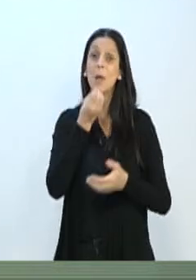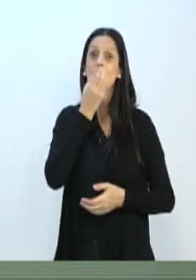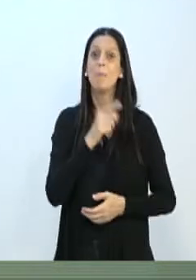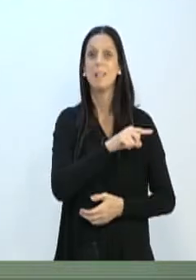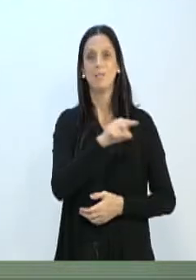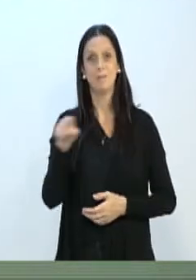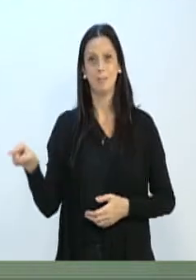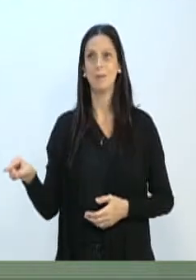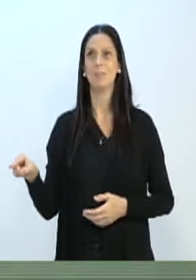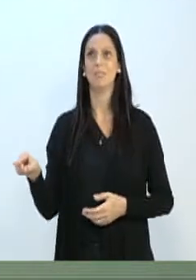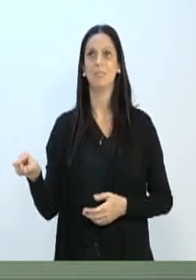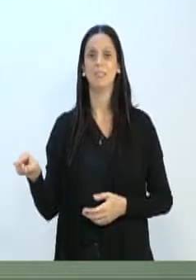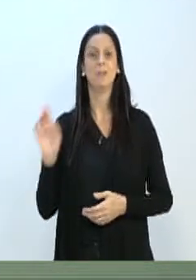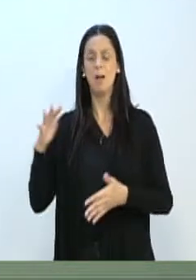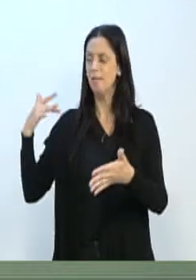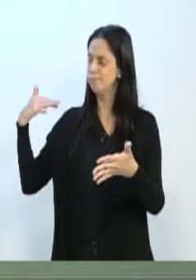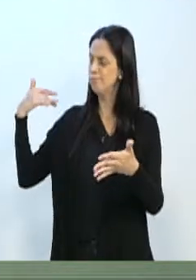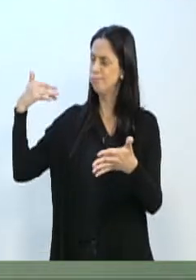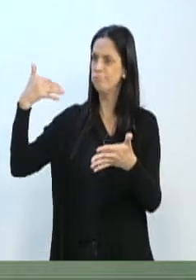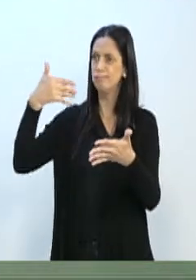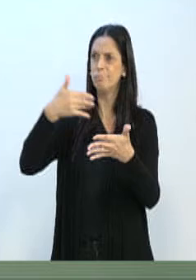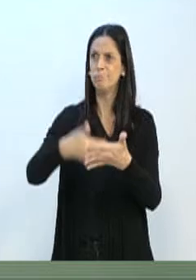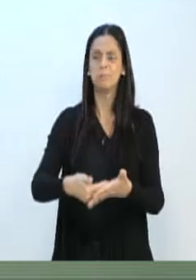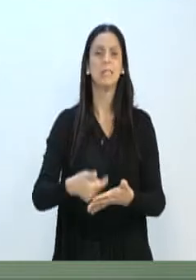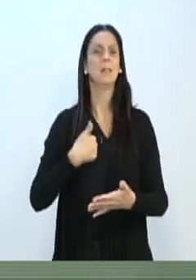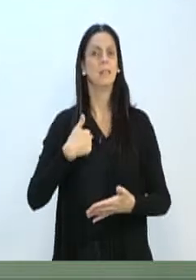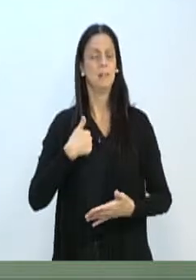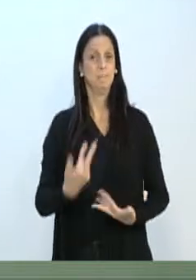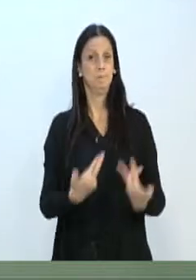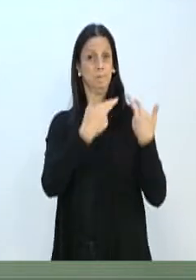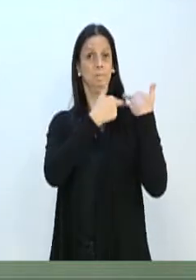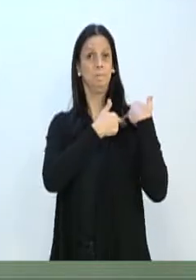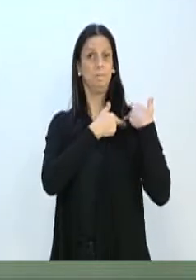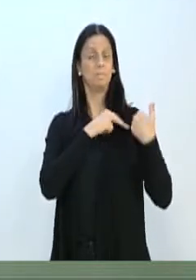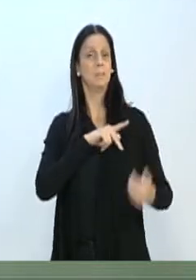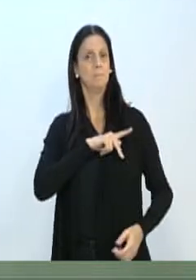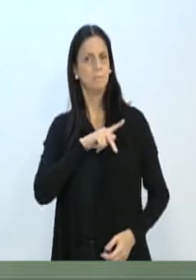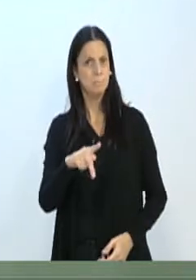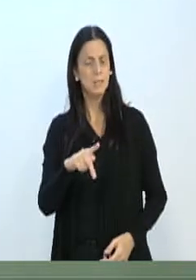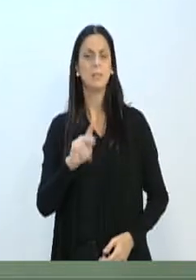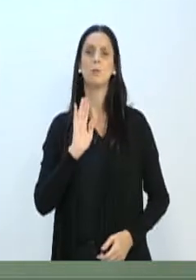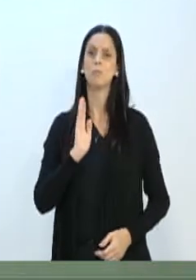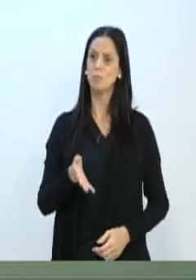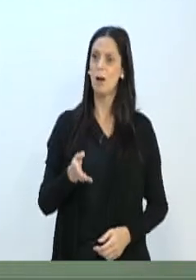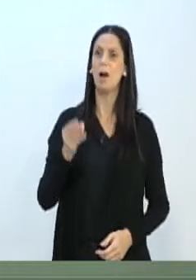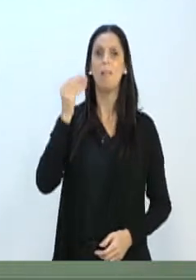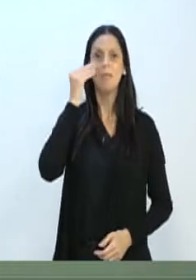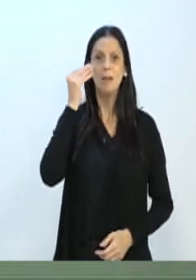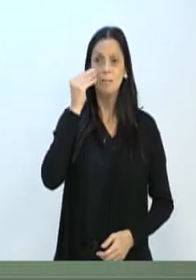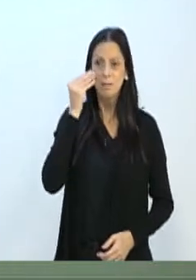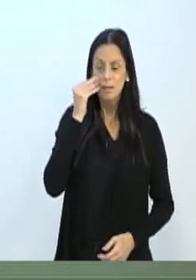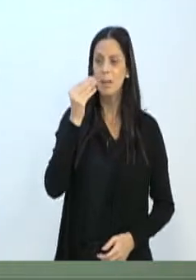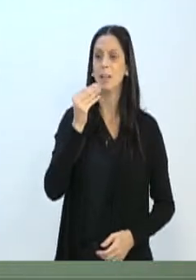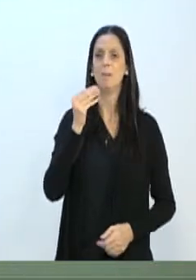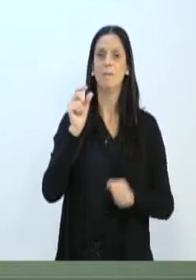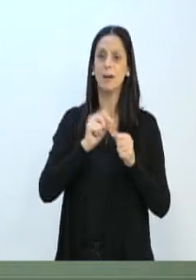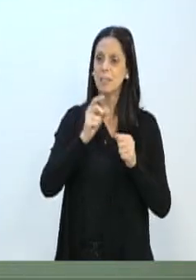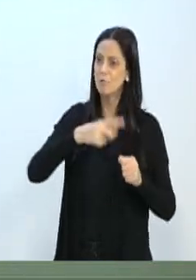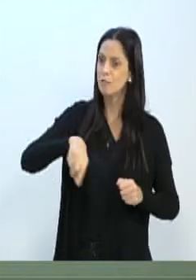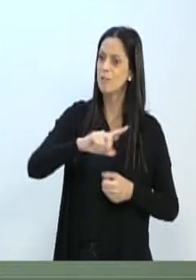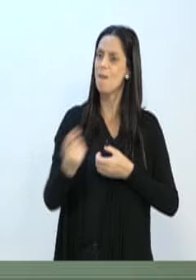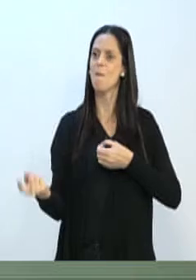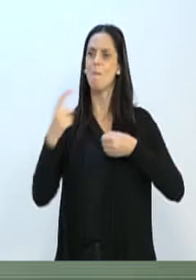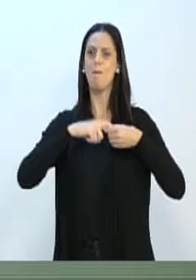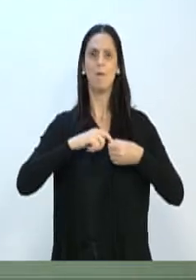Ao longo desse tempo todo, à frente da presidência, colaborei para ressurgir o sentimento patriótico, o amor